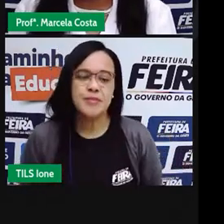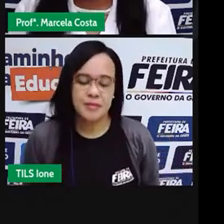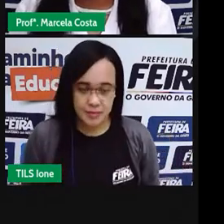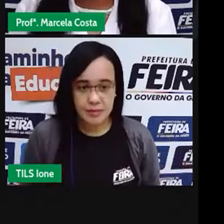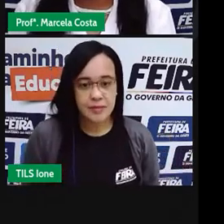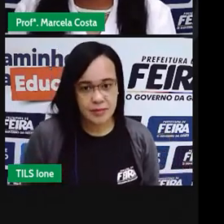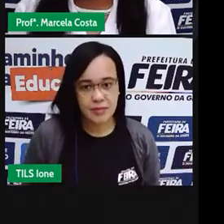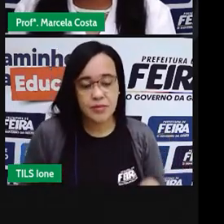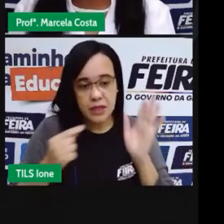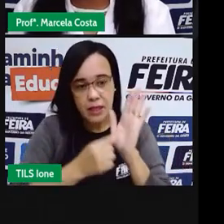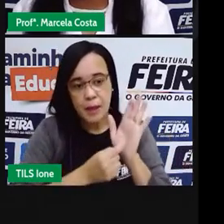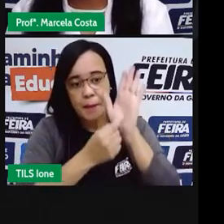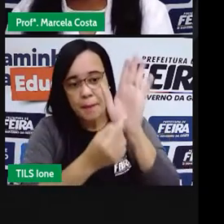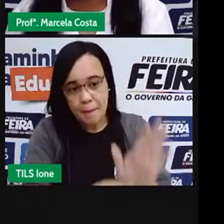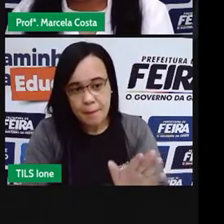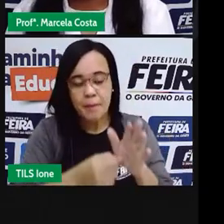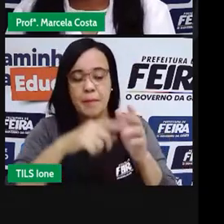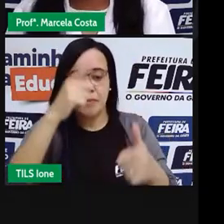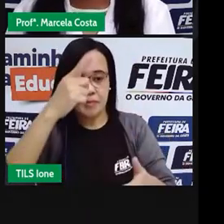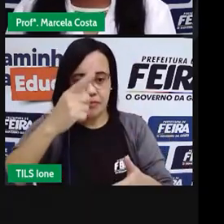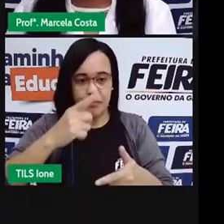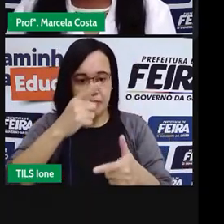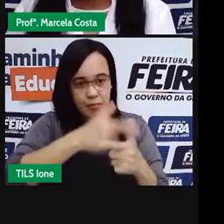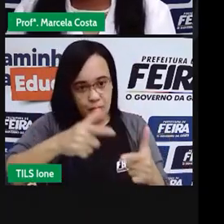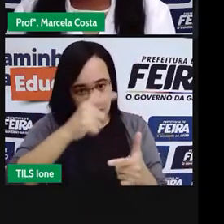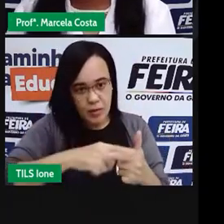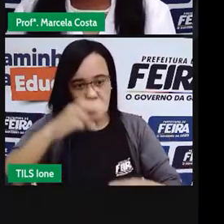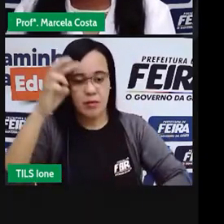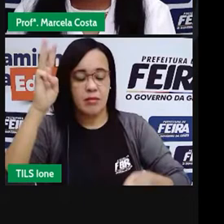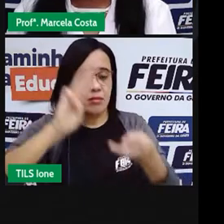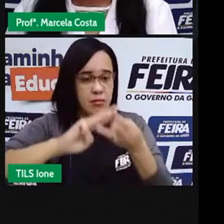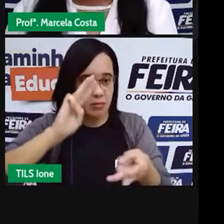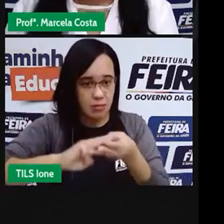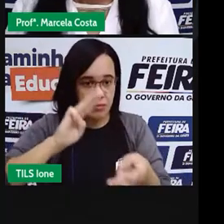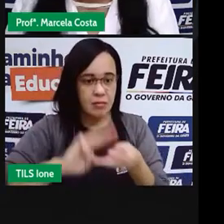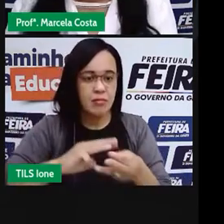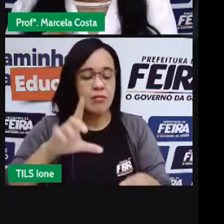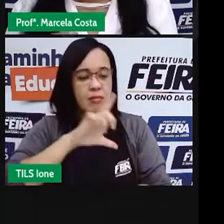fazer, resolver alguns problemas matemáticos, certo?